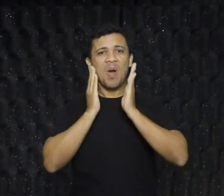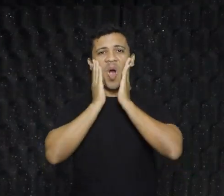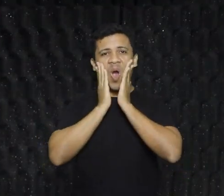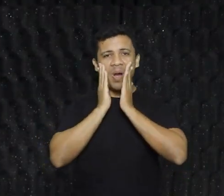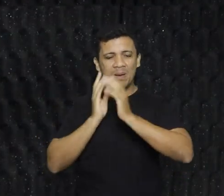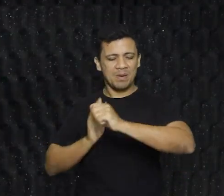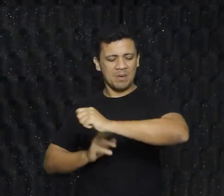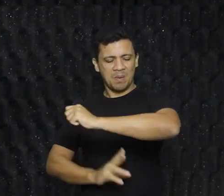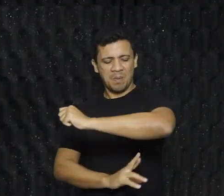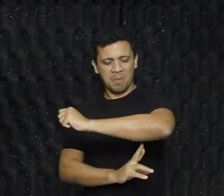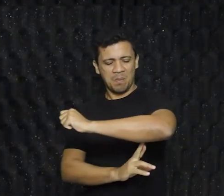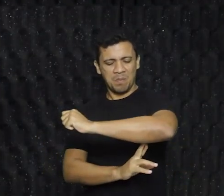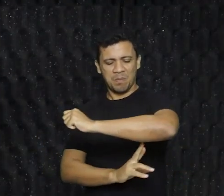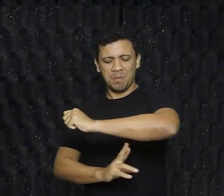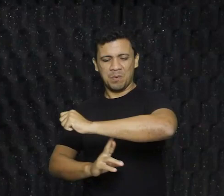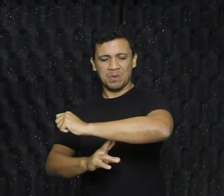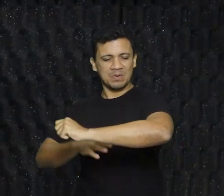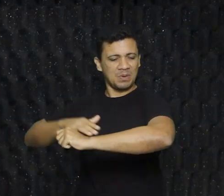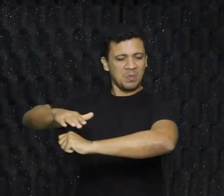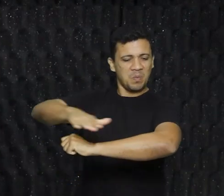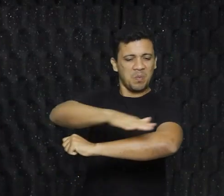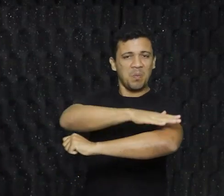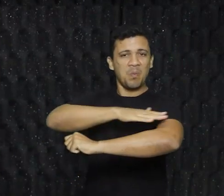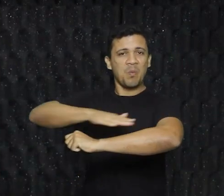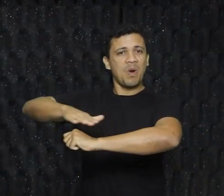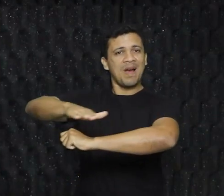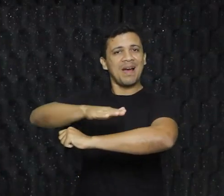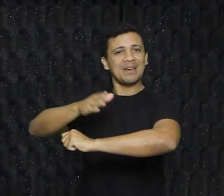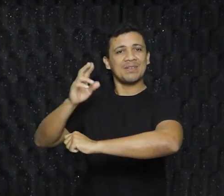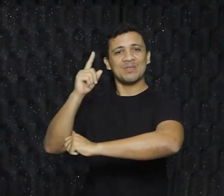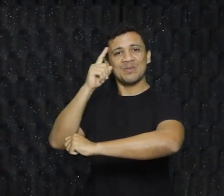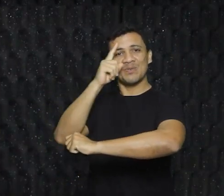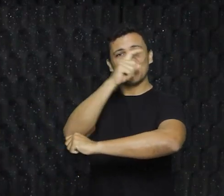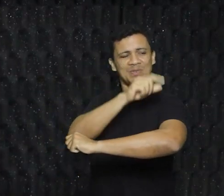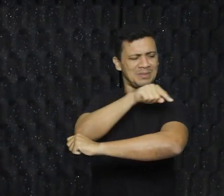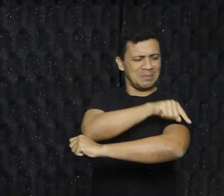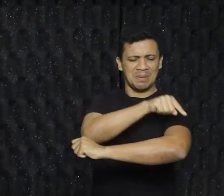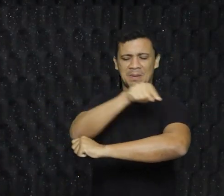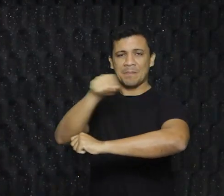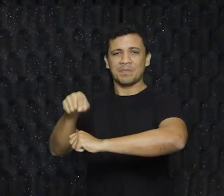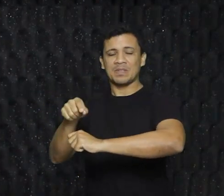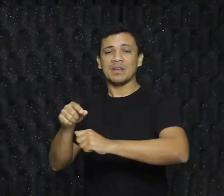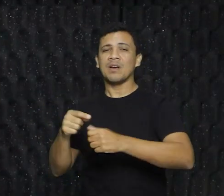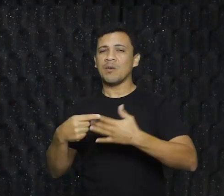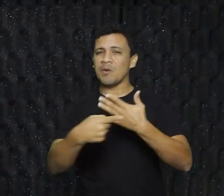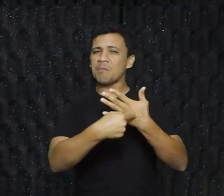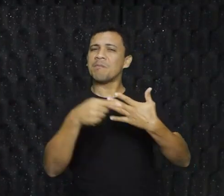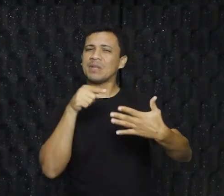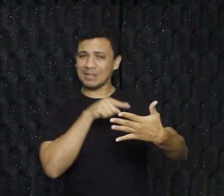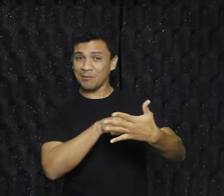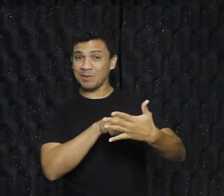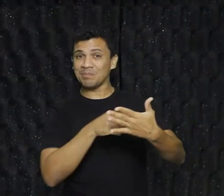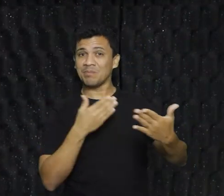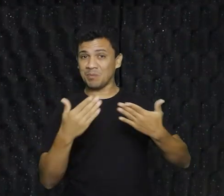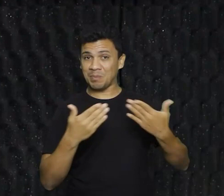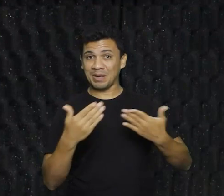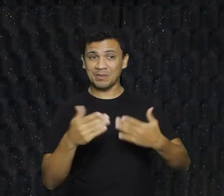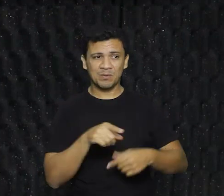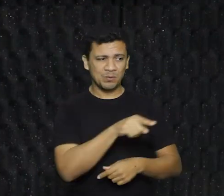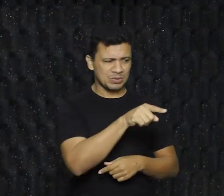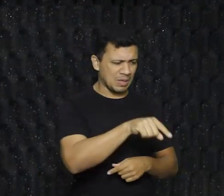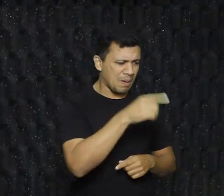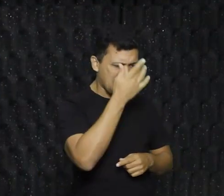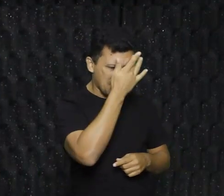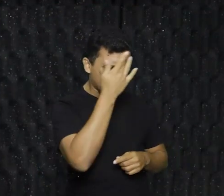outro em algum acesso difícil. Vamos fazer metáfora disso? Vamos fazer comparação? Será que você já esteve no meio de uma